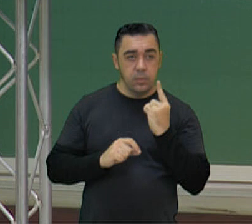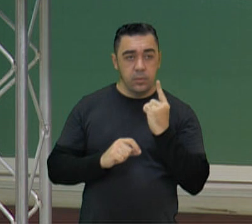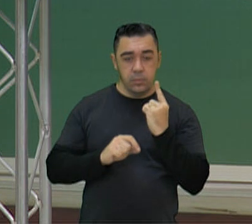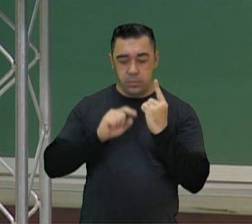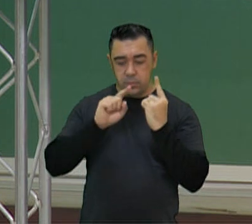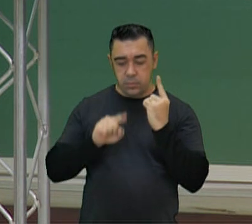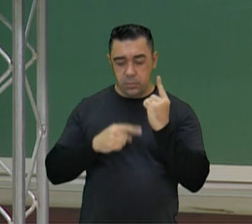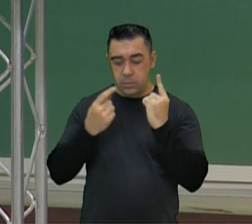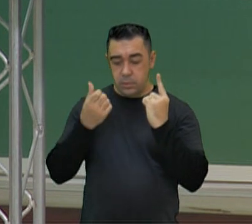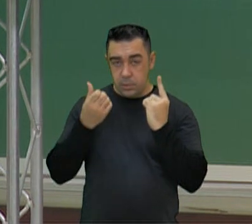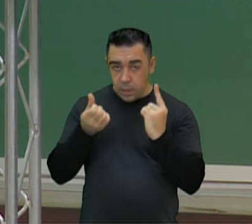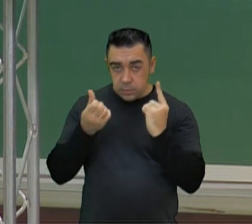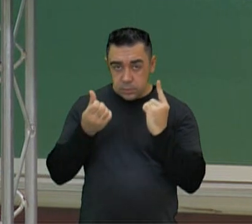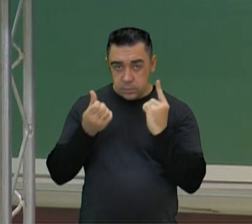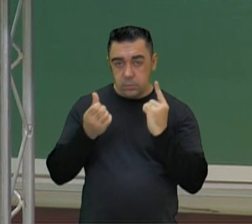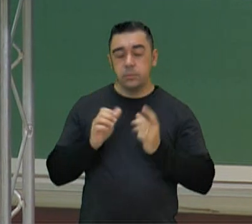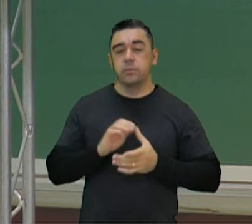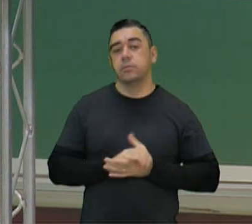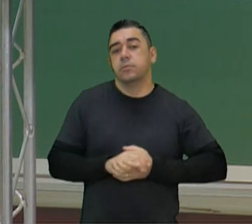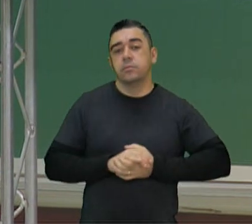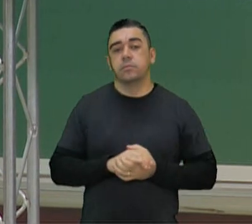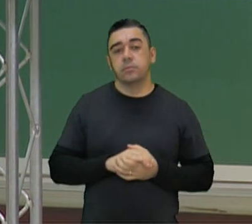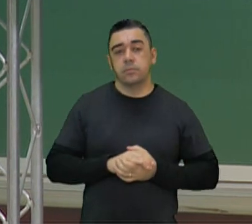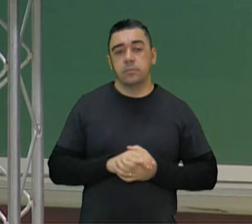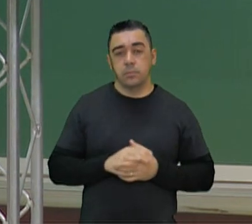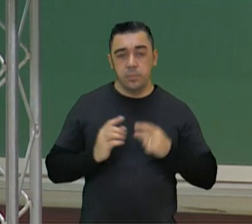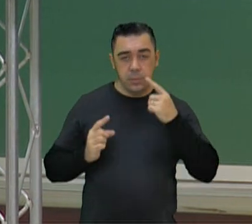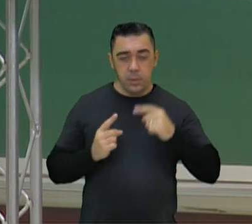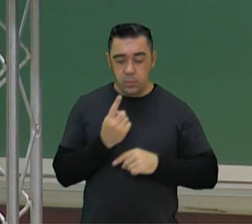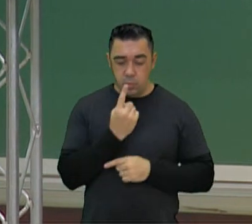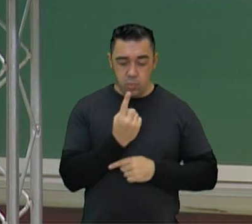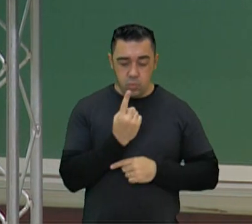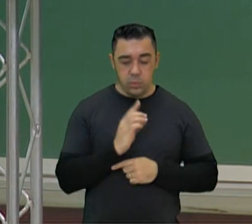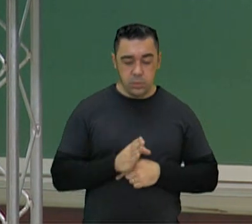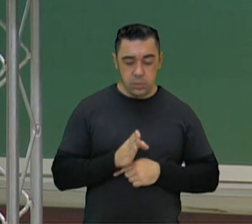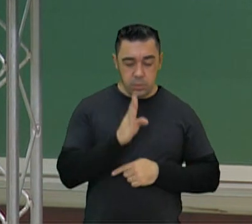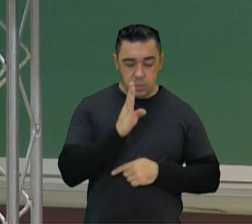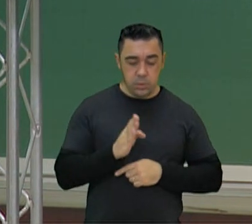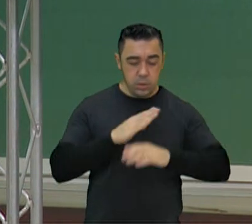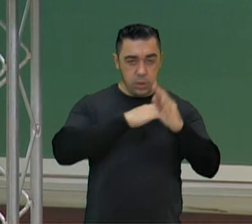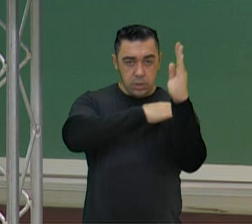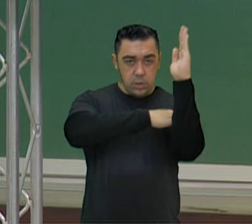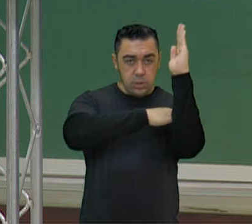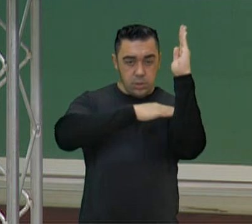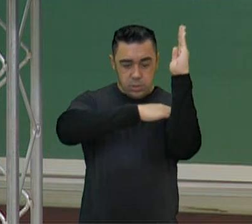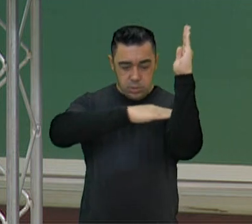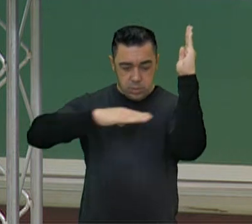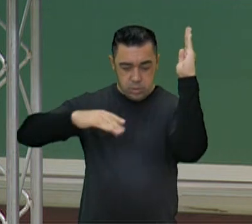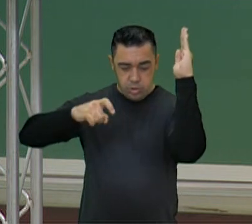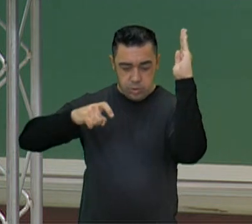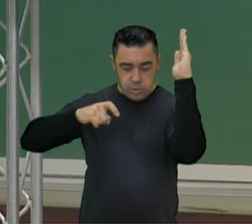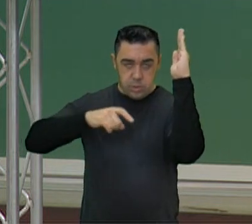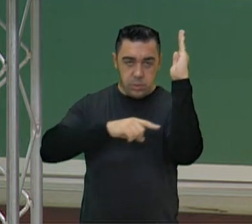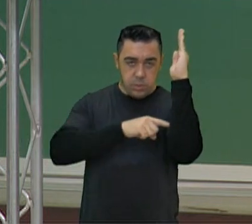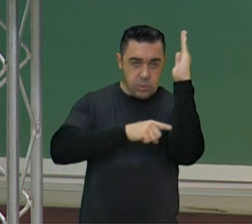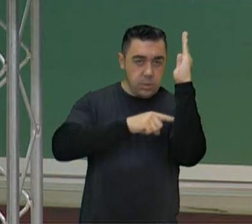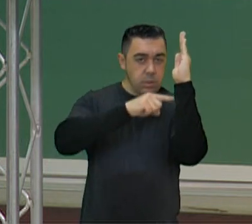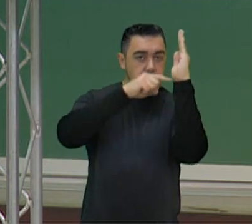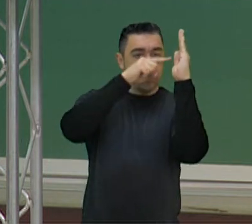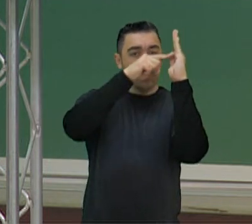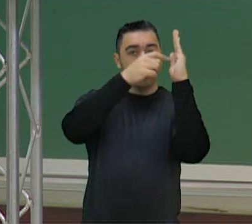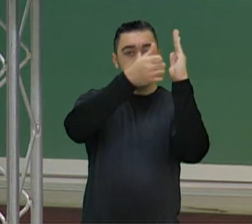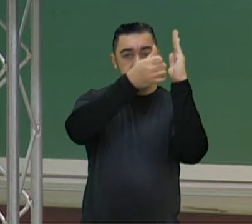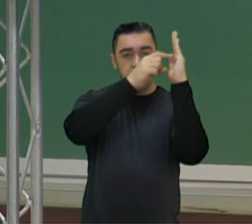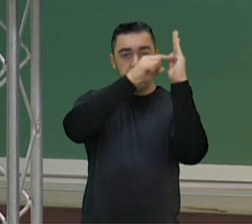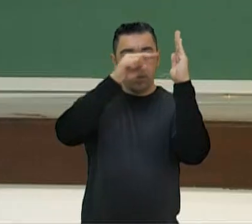1,6, que seria o primeiro eixo X, e o segundo eixo Y. No A